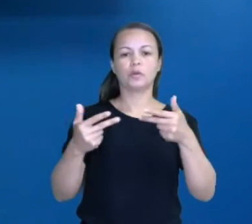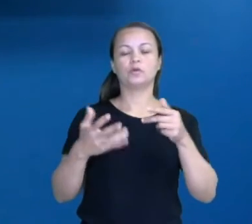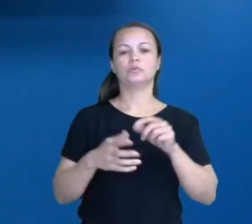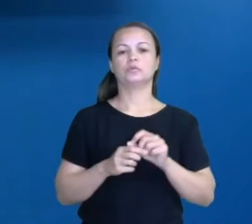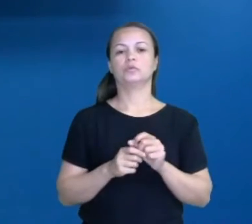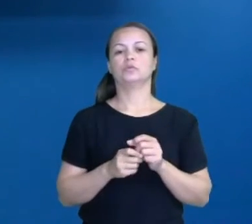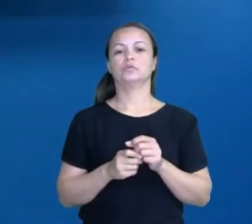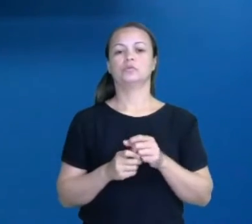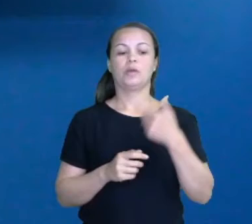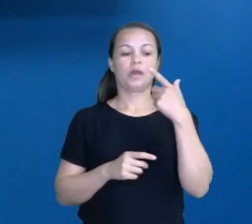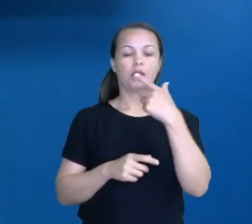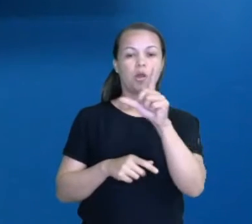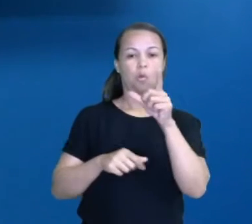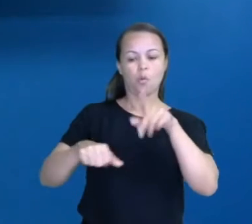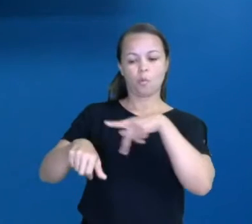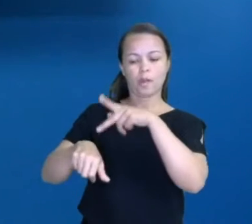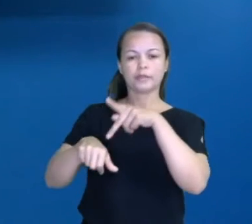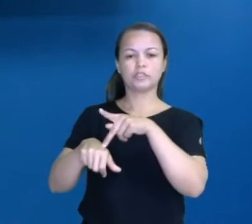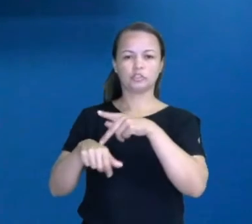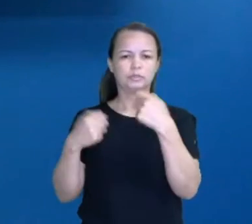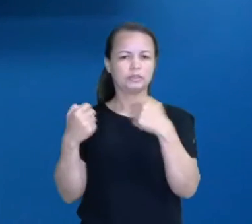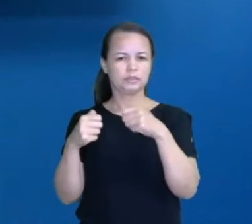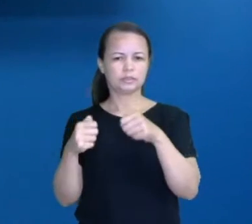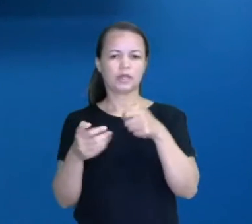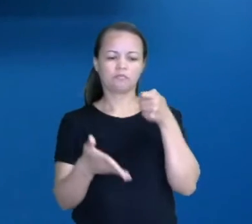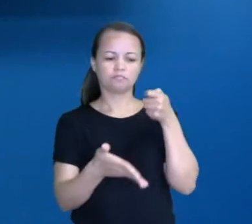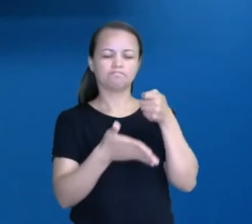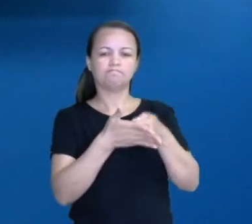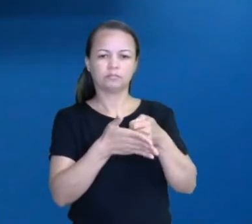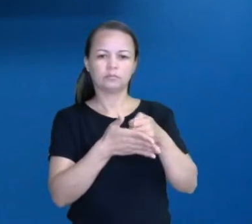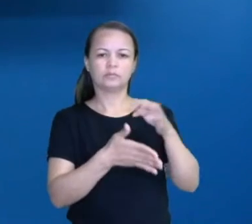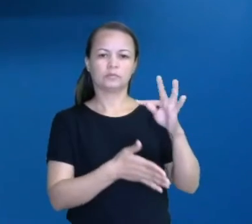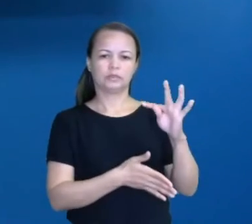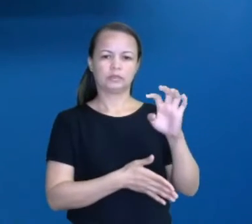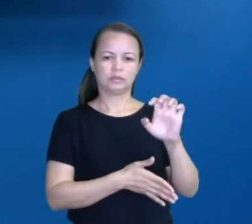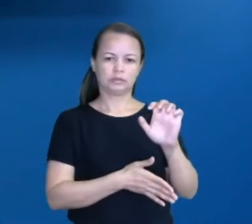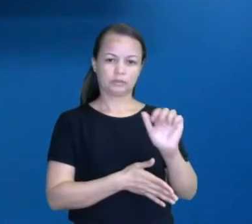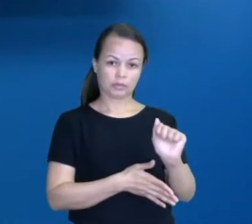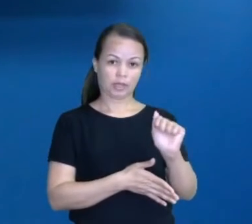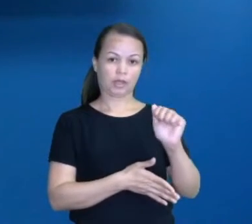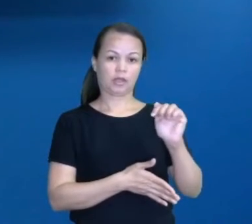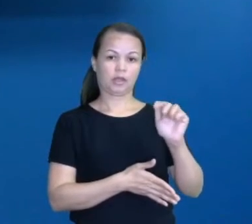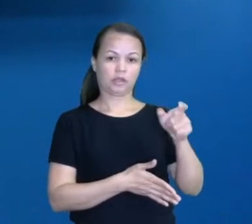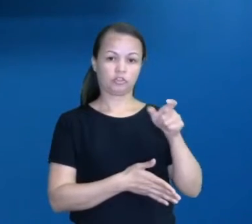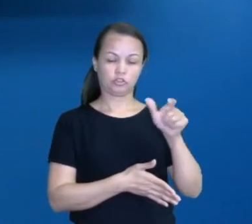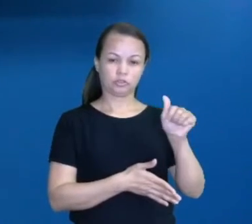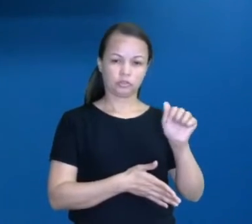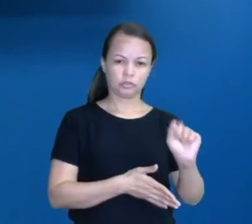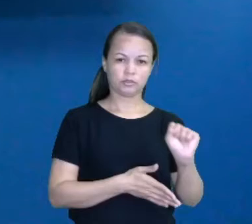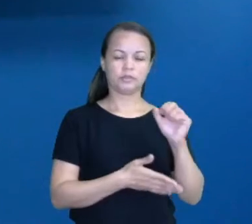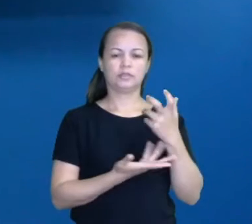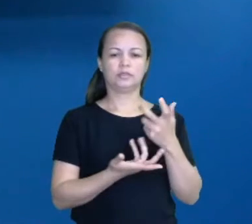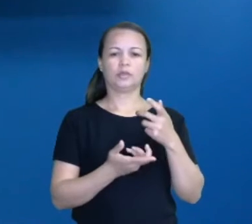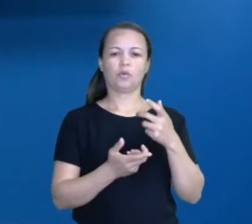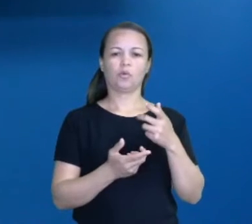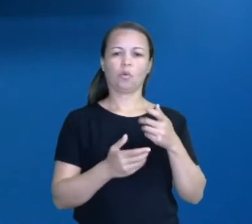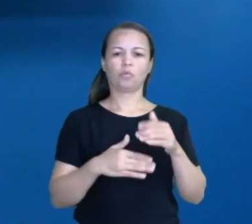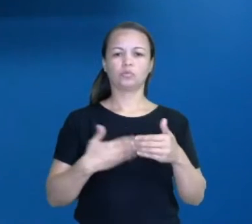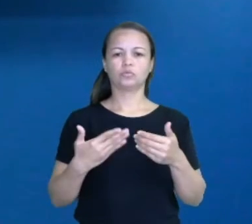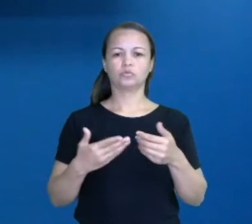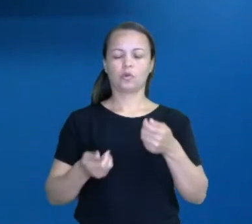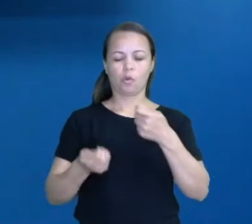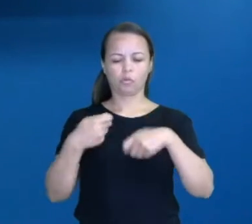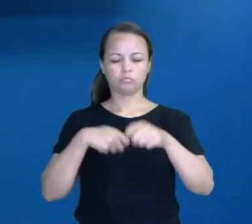país, ele tinha que pagar altas taxas. Era o chamado protecionismo, né, que os países faziam. Então, com os blocos econômicos, o